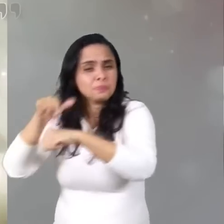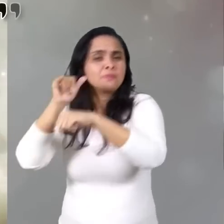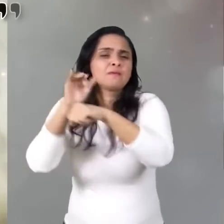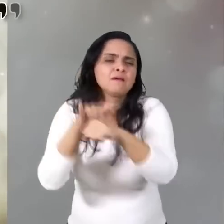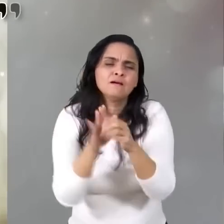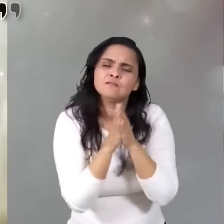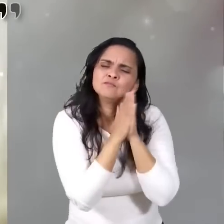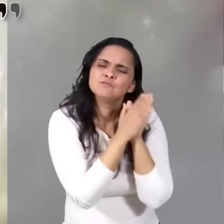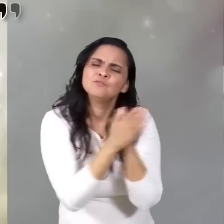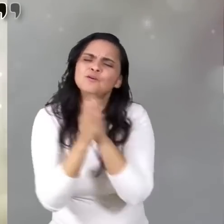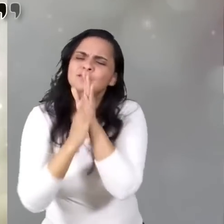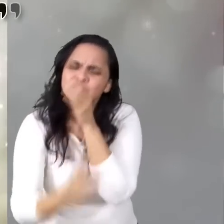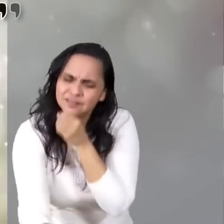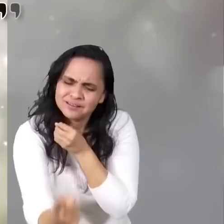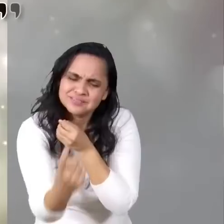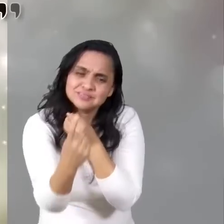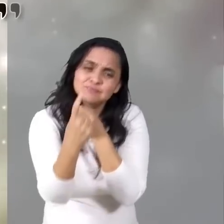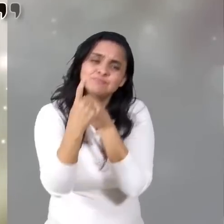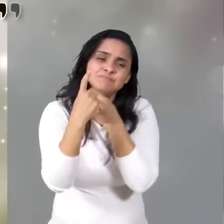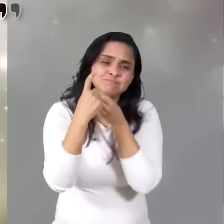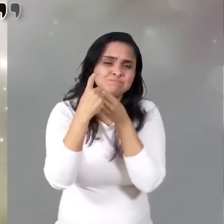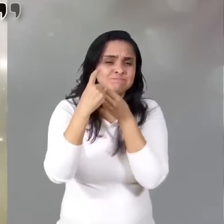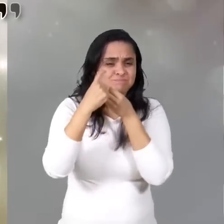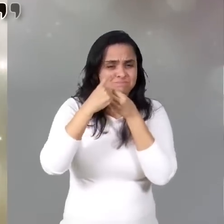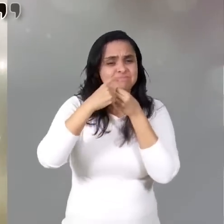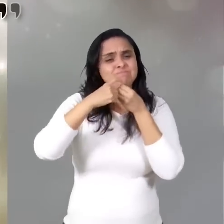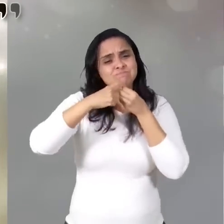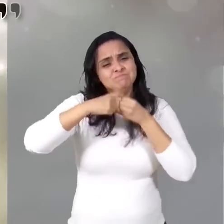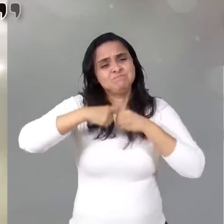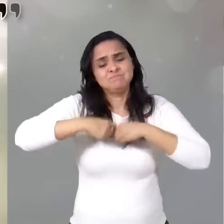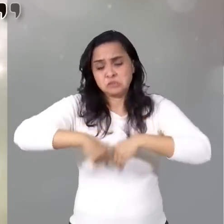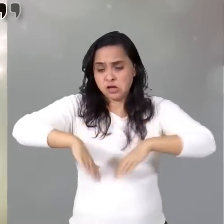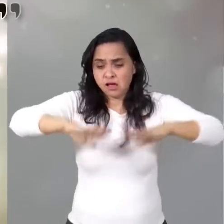chama, volta já